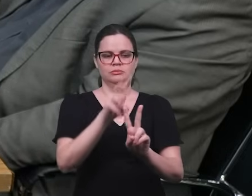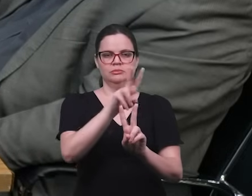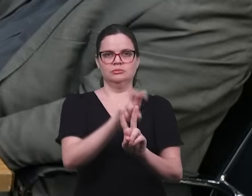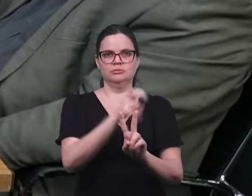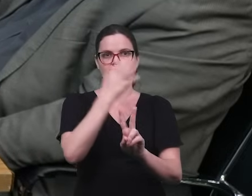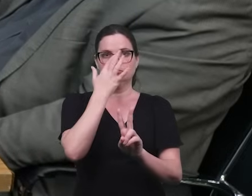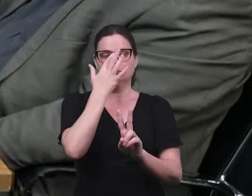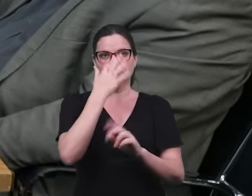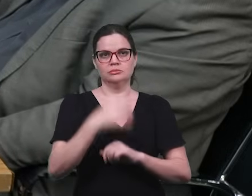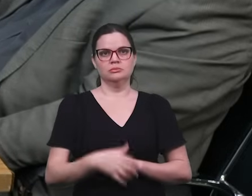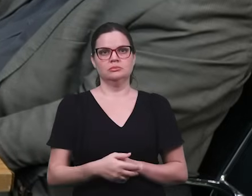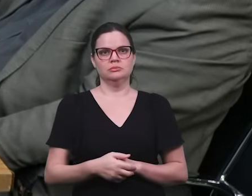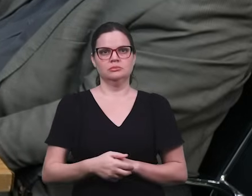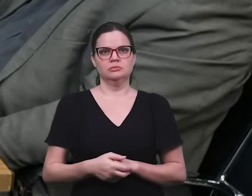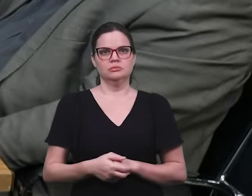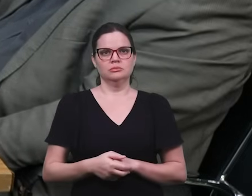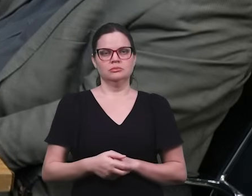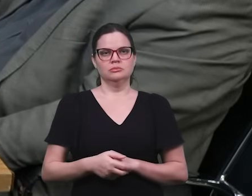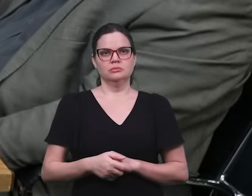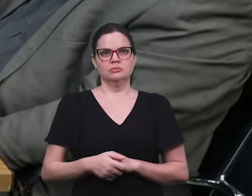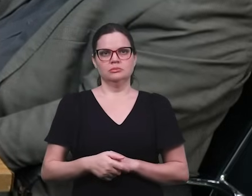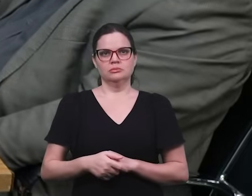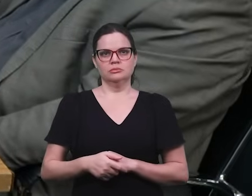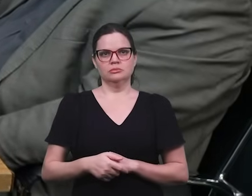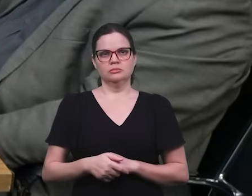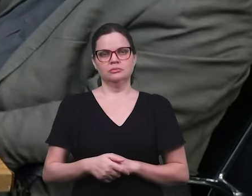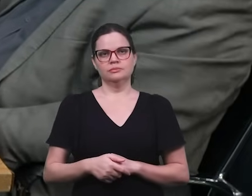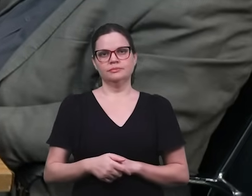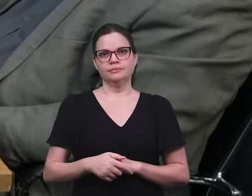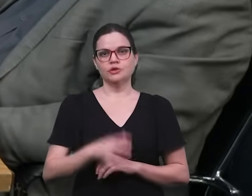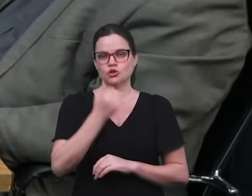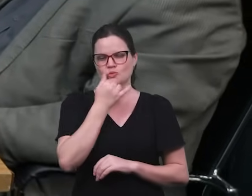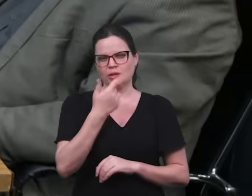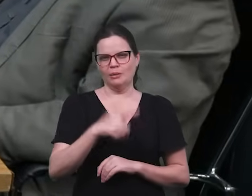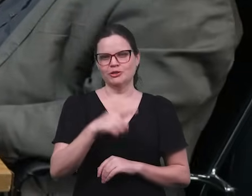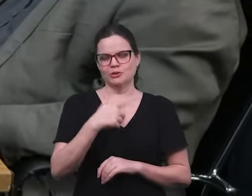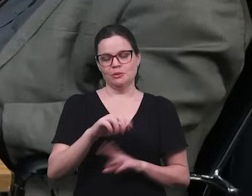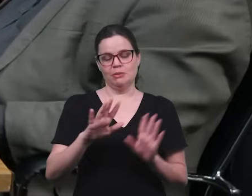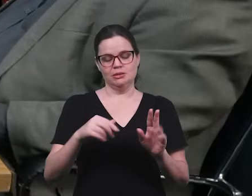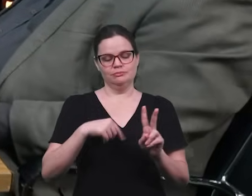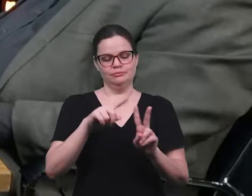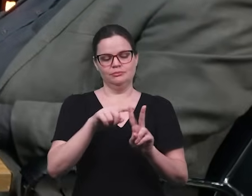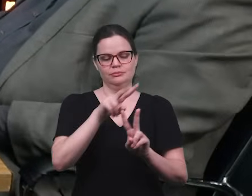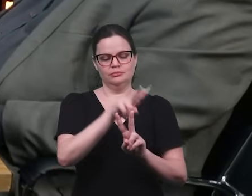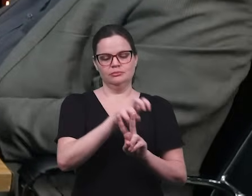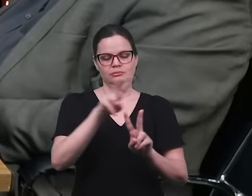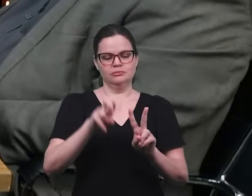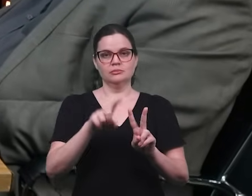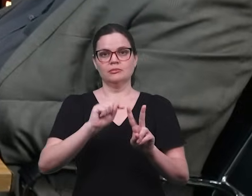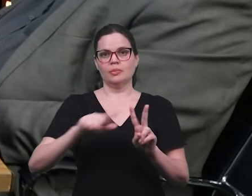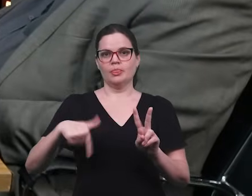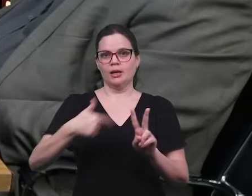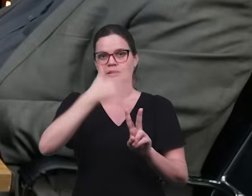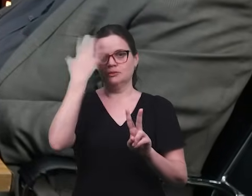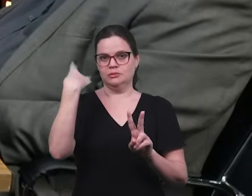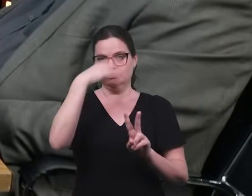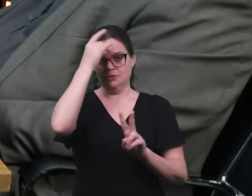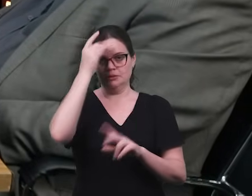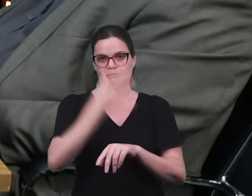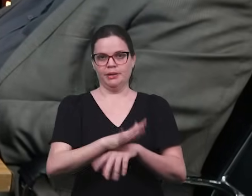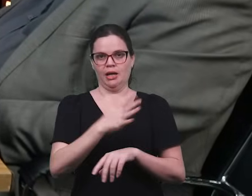abordagens, perdão da redundância aqui, usar essa mesma expressão, mas é a mais adequada, sobre o Espírito Santo. Uma delas